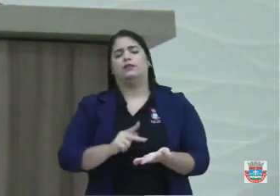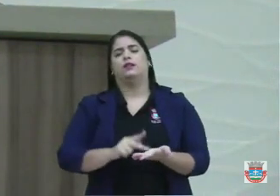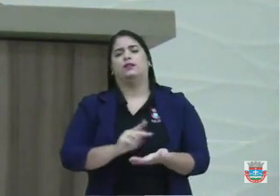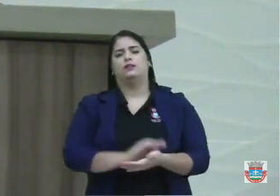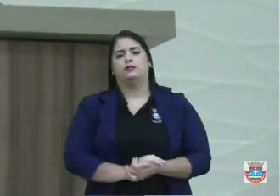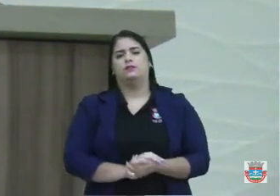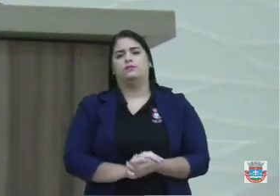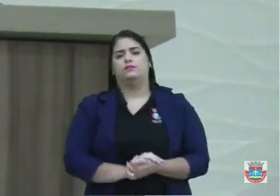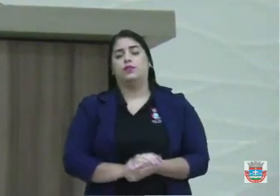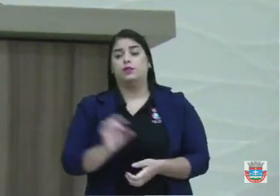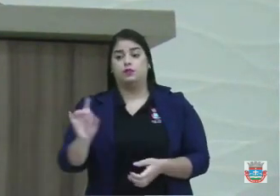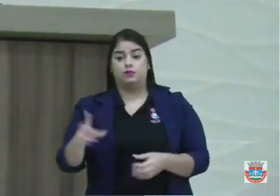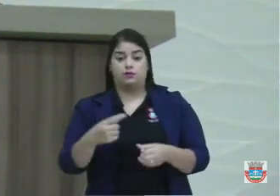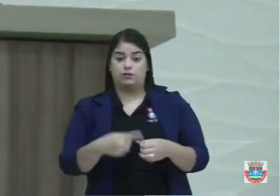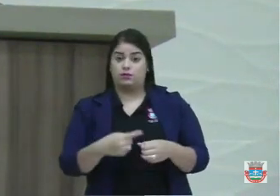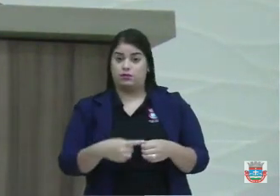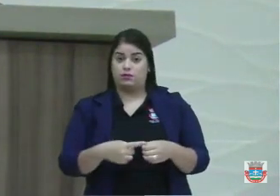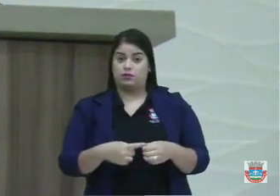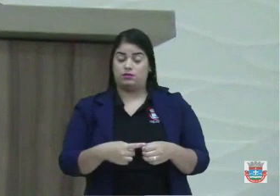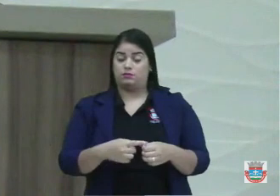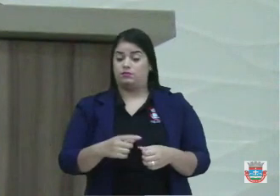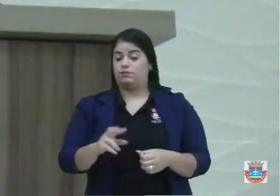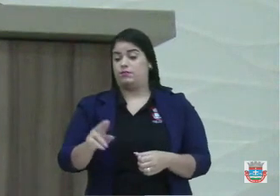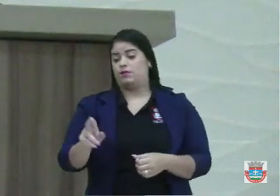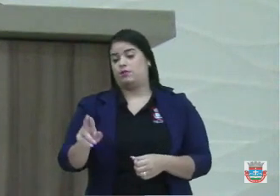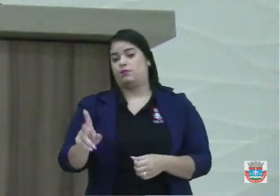nossa cidade, de Pernambuco, de